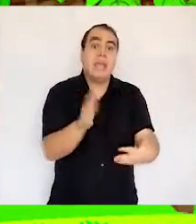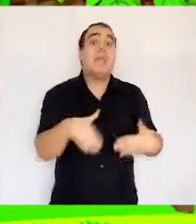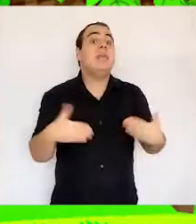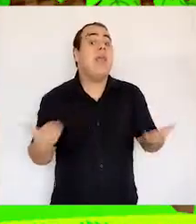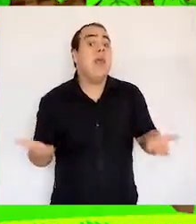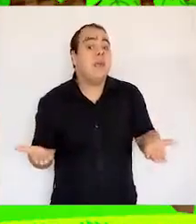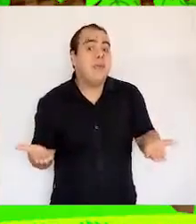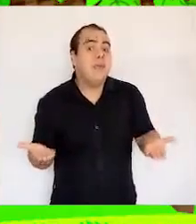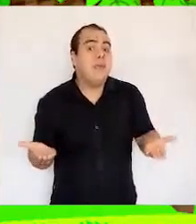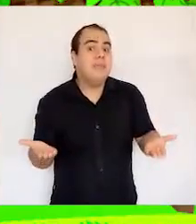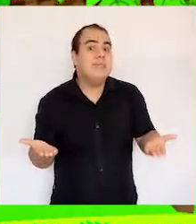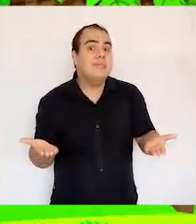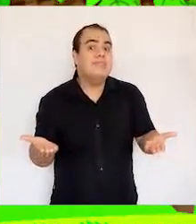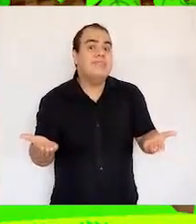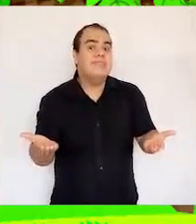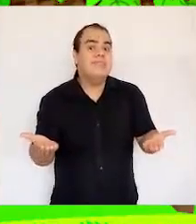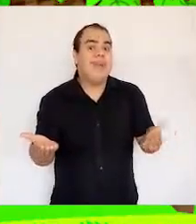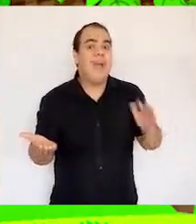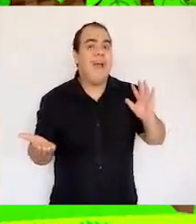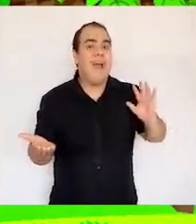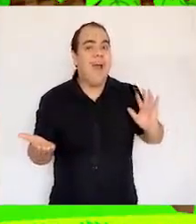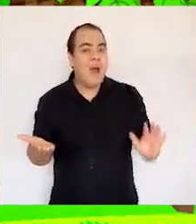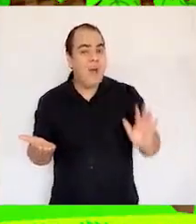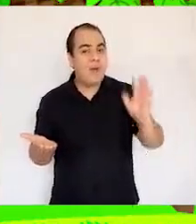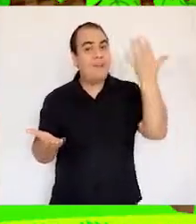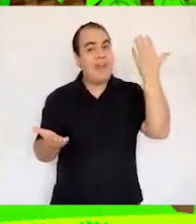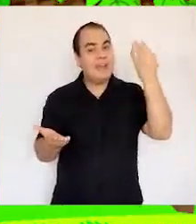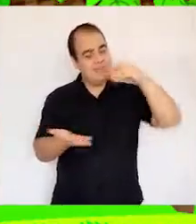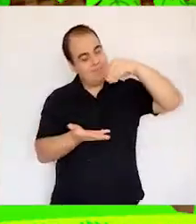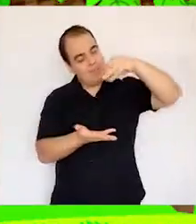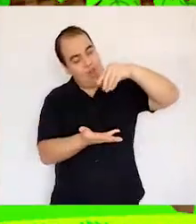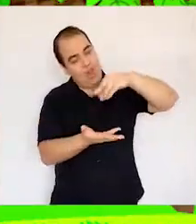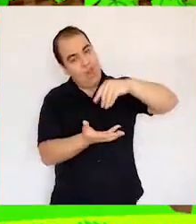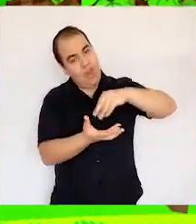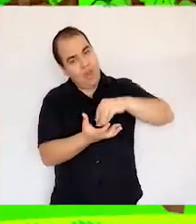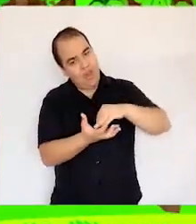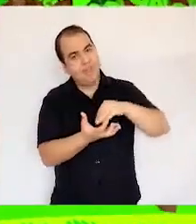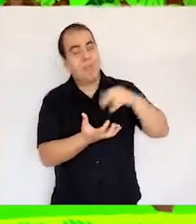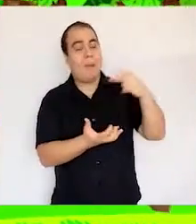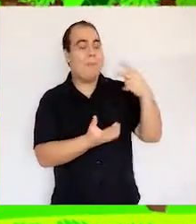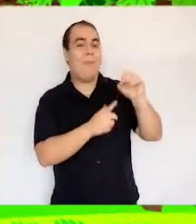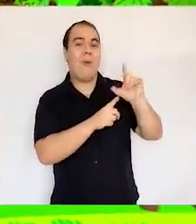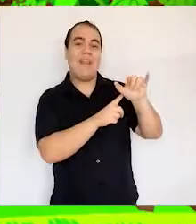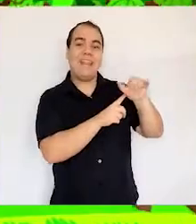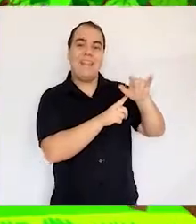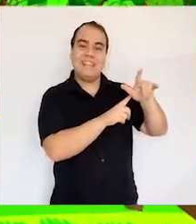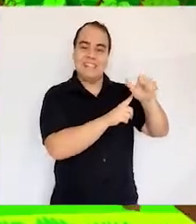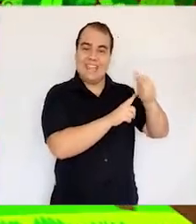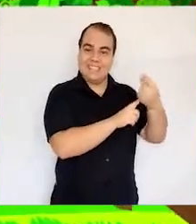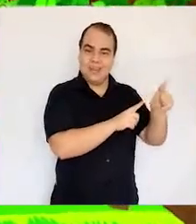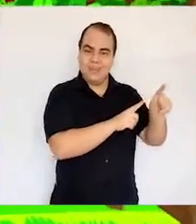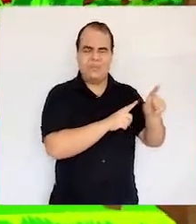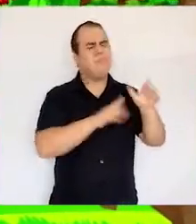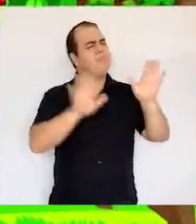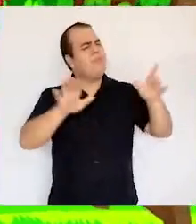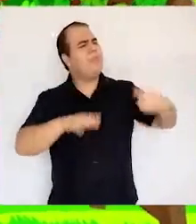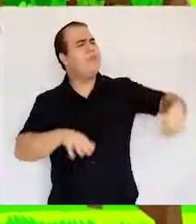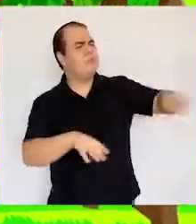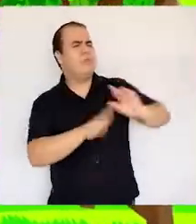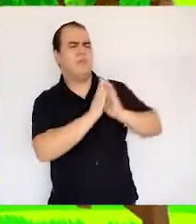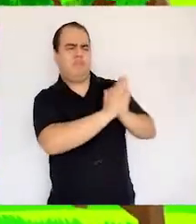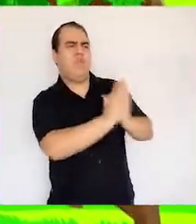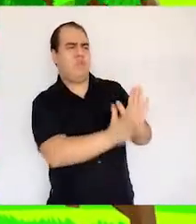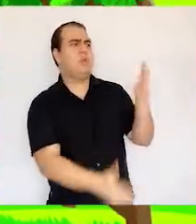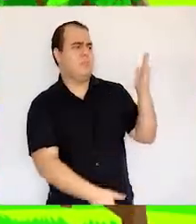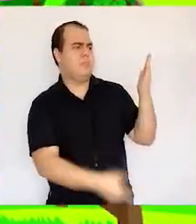tchan, tchan, acontece a polinização. Produção, por gentileza, o espelho mais